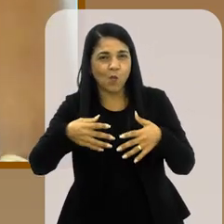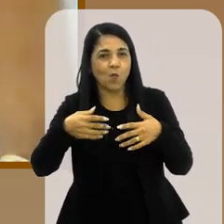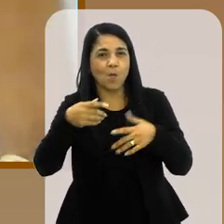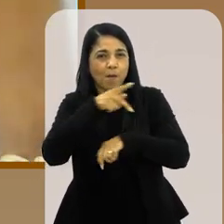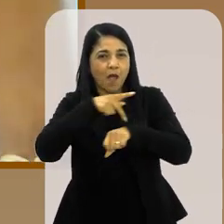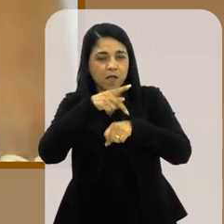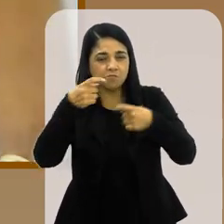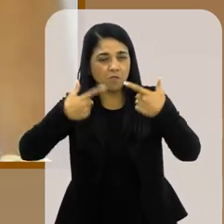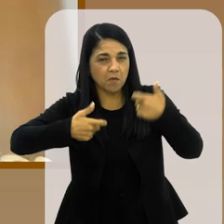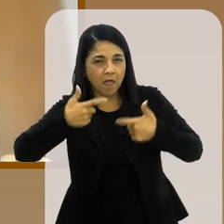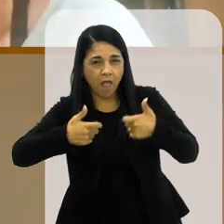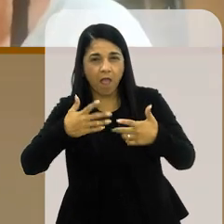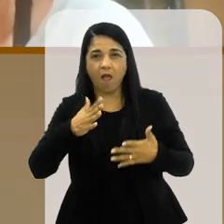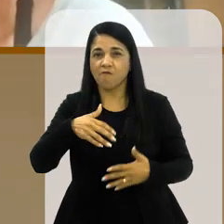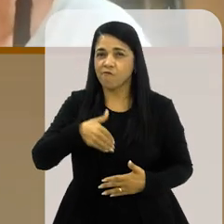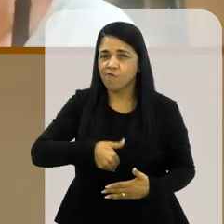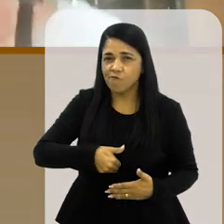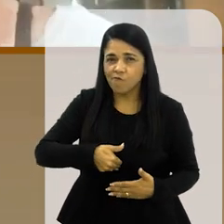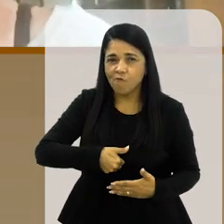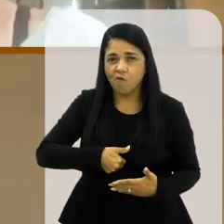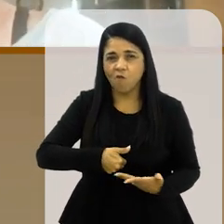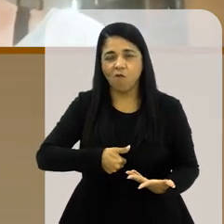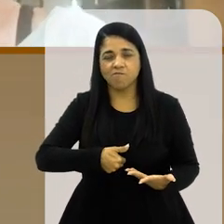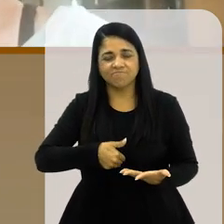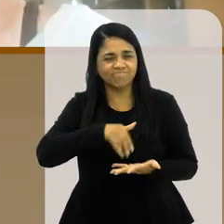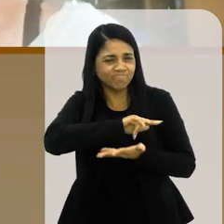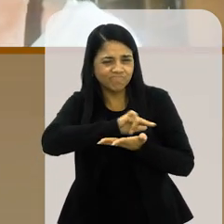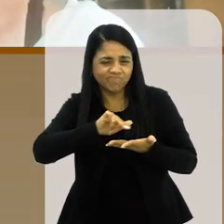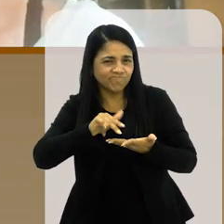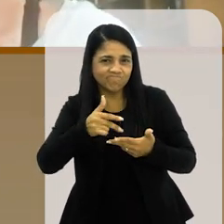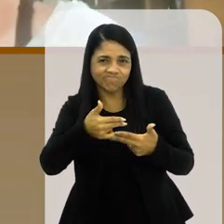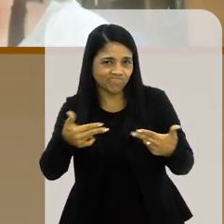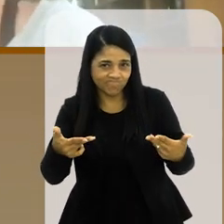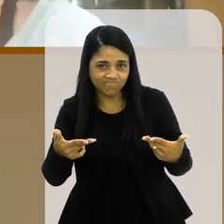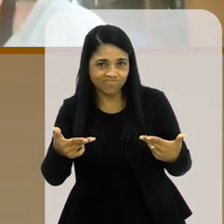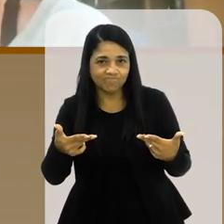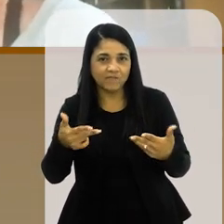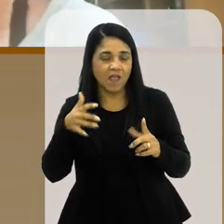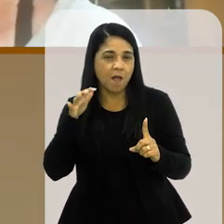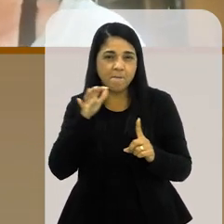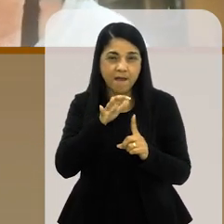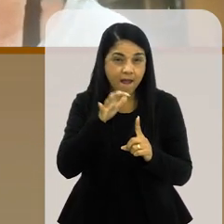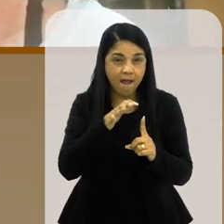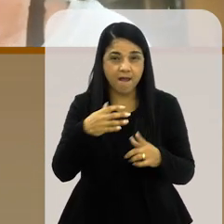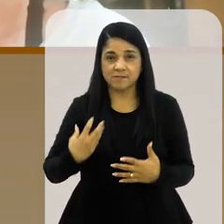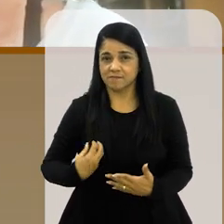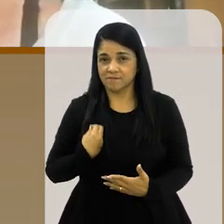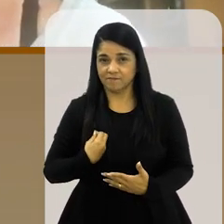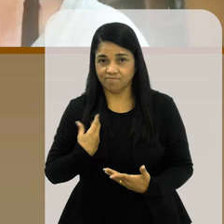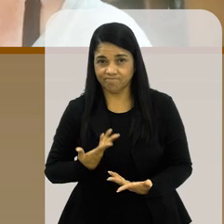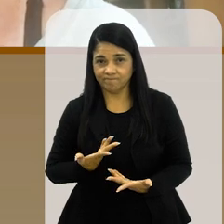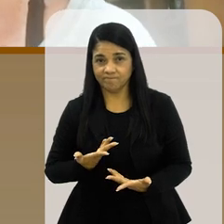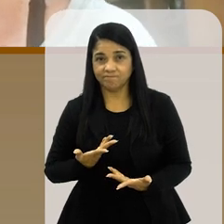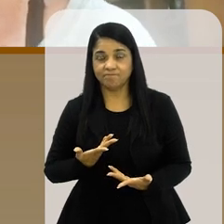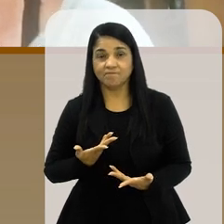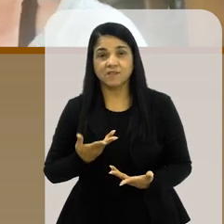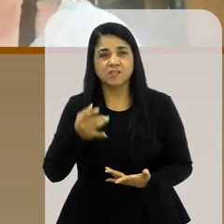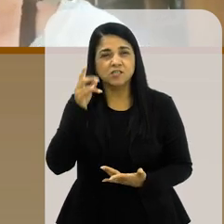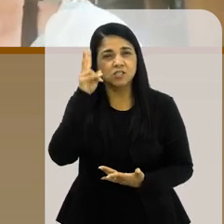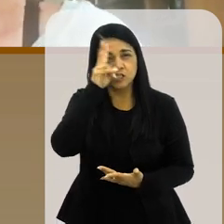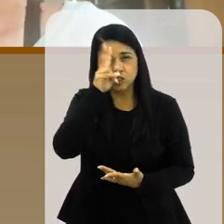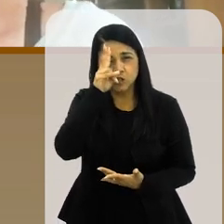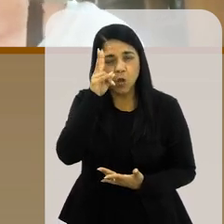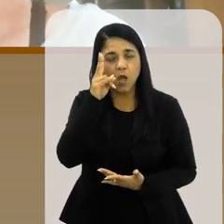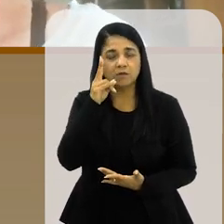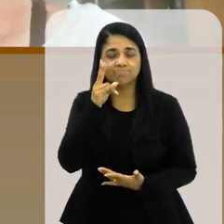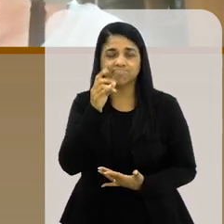fome, por tanta coisa, né? Por ameaças à vida. E são histórias muito